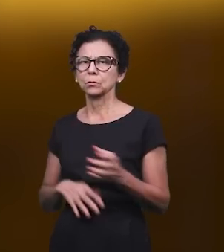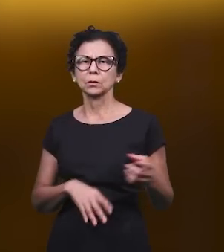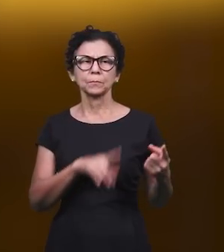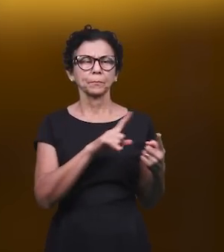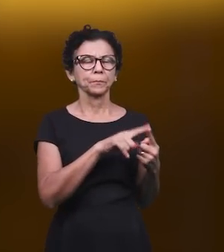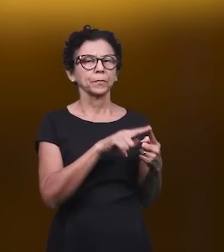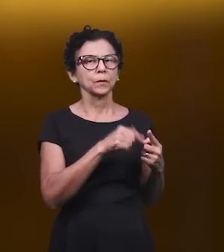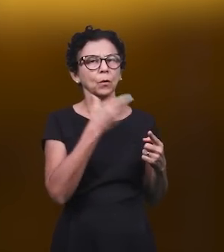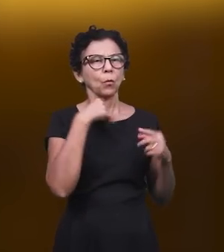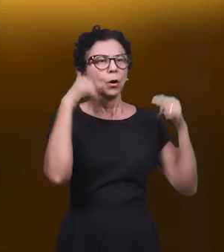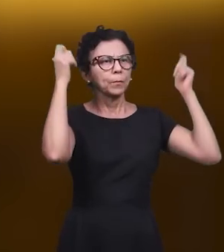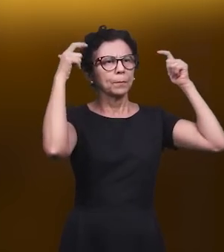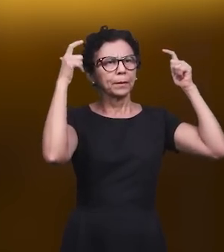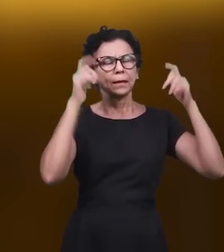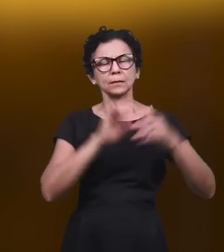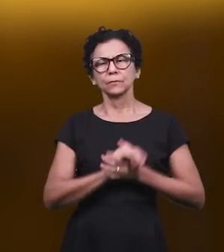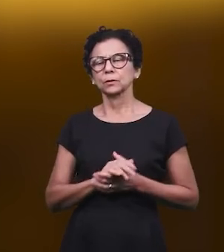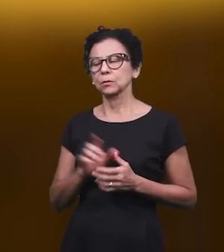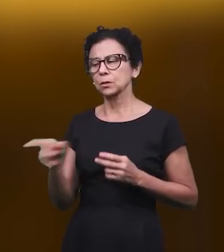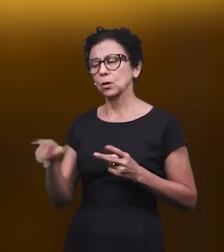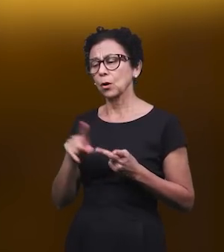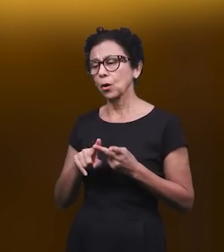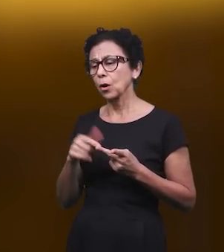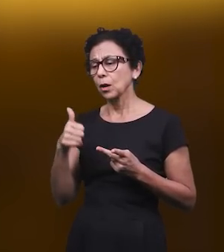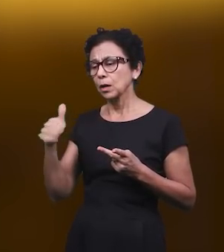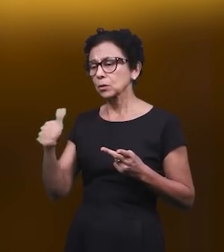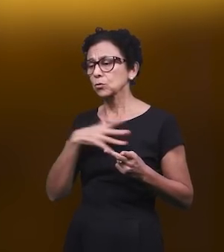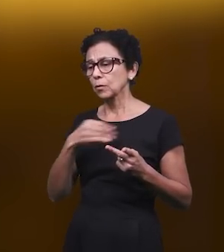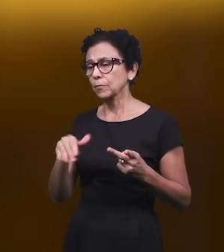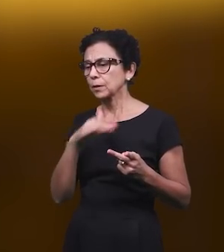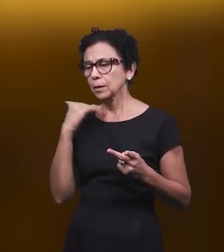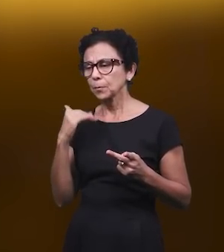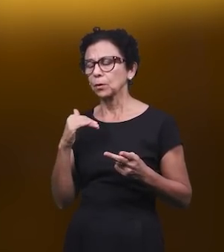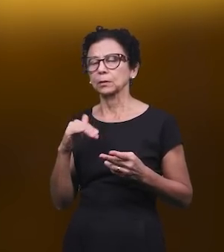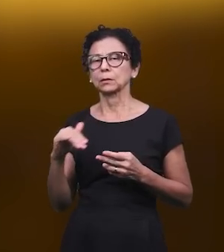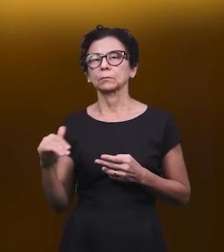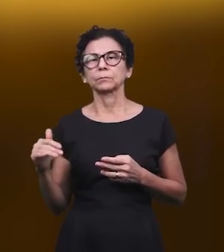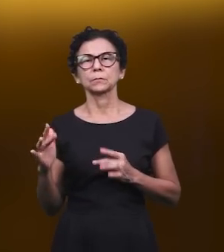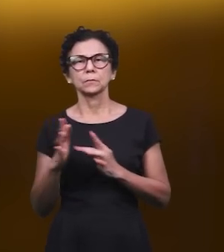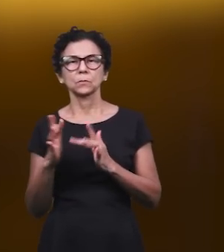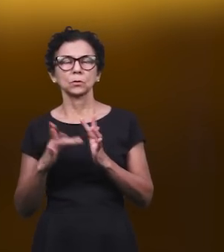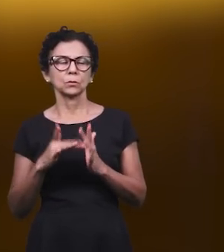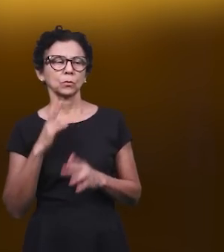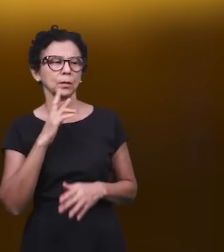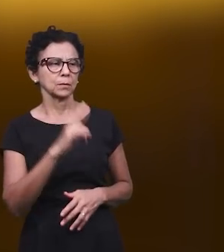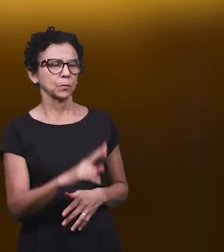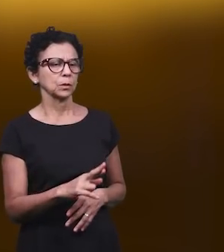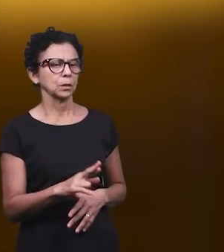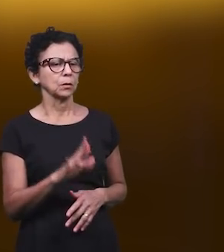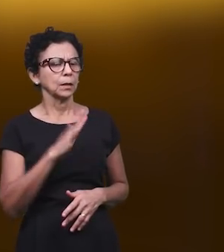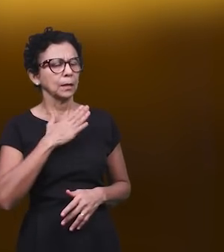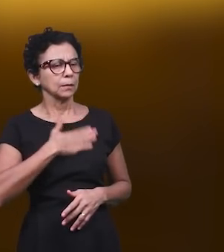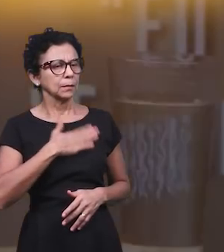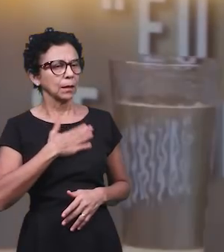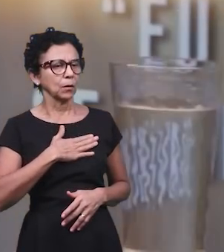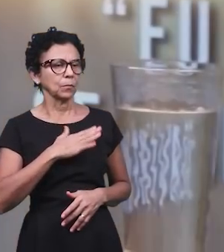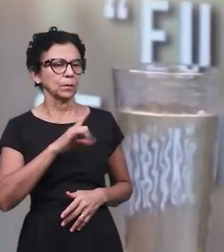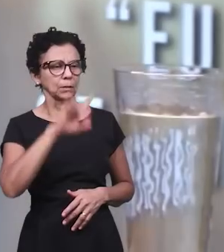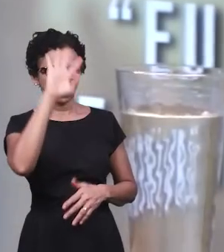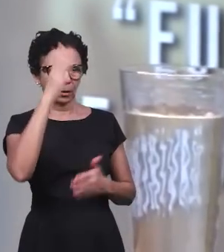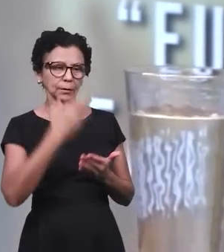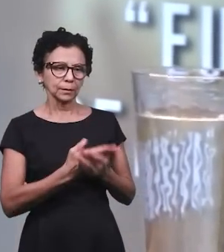incomodes o mestre. Jesus, porém, vindo, respondeu dizendo: Não temas, crê somente e será